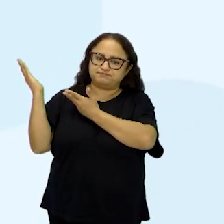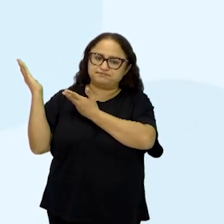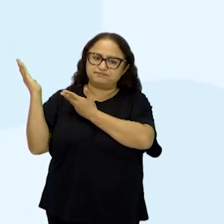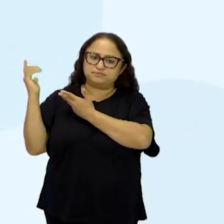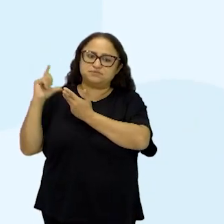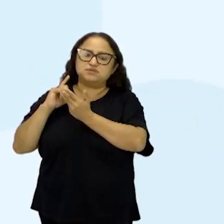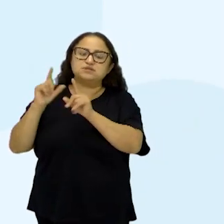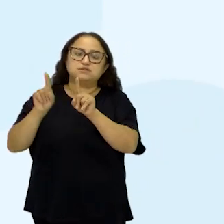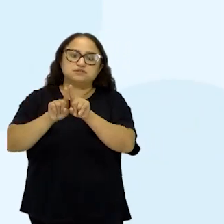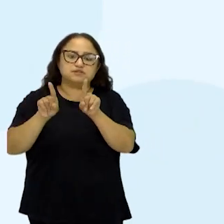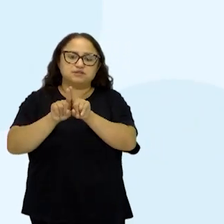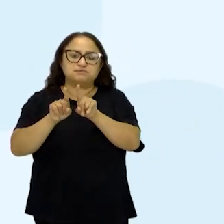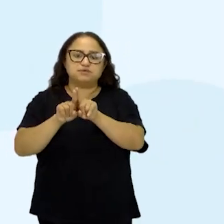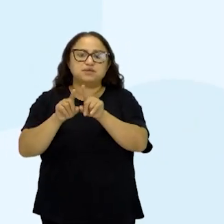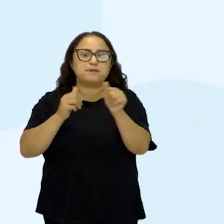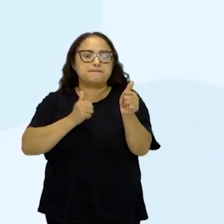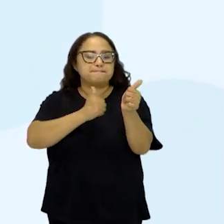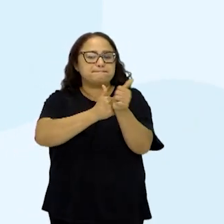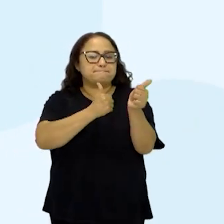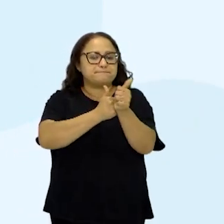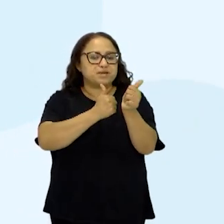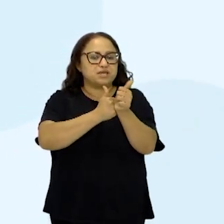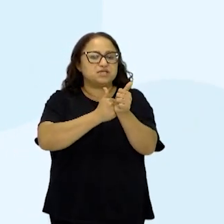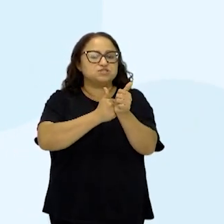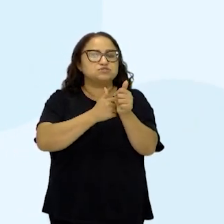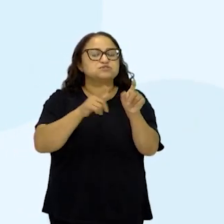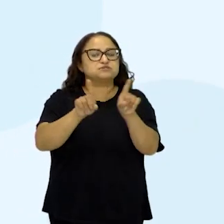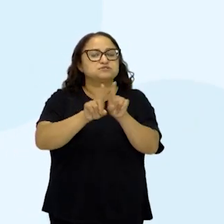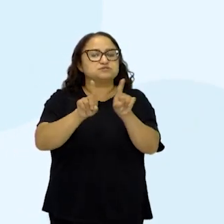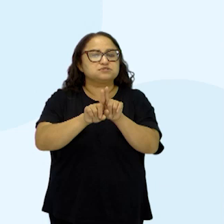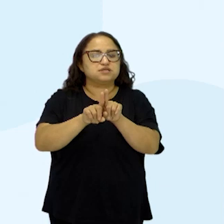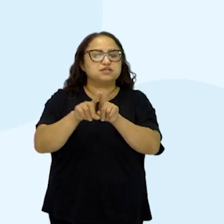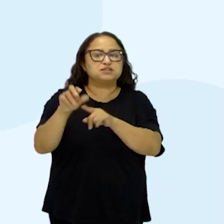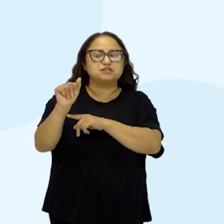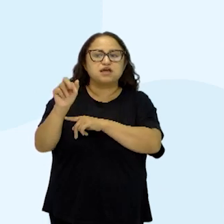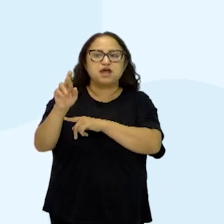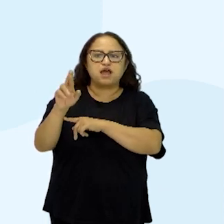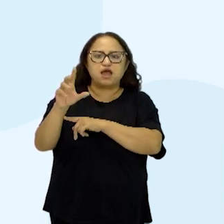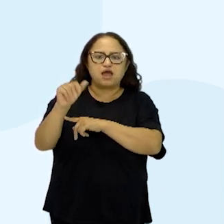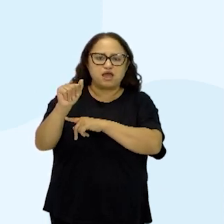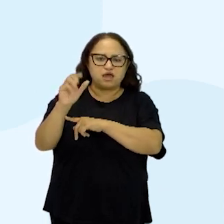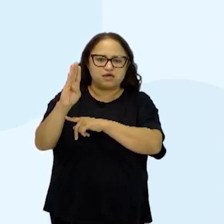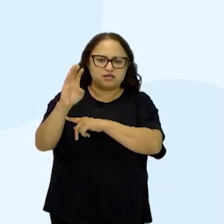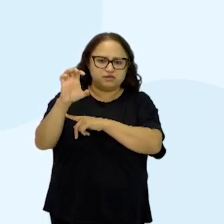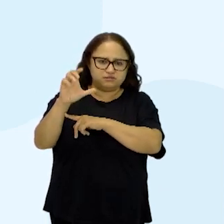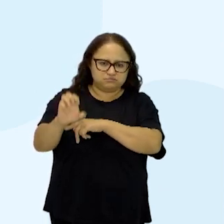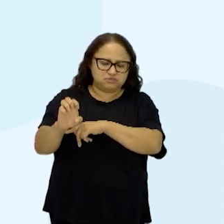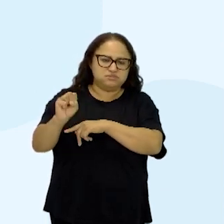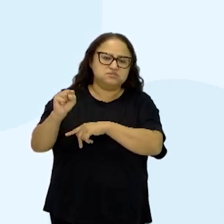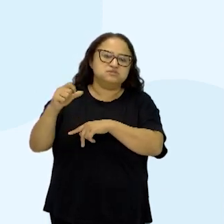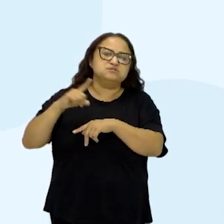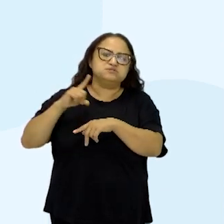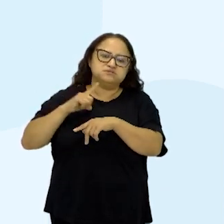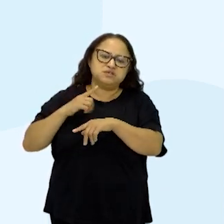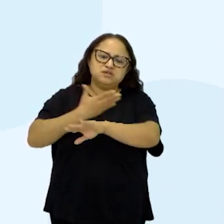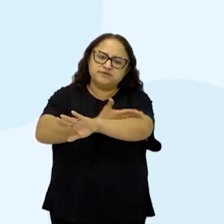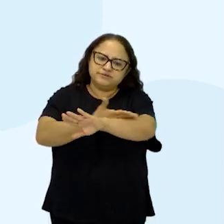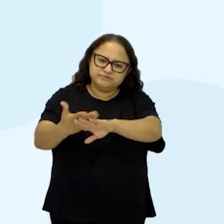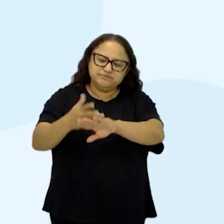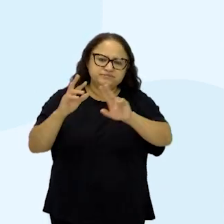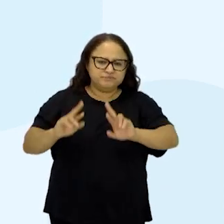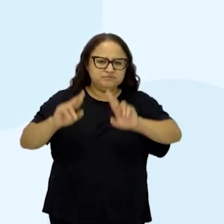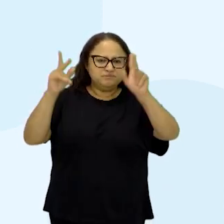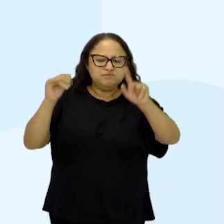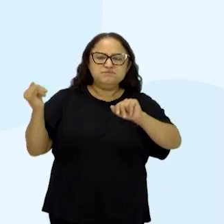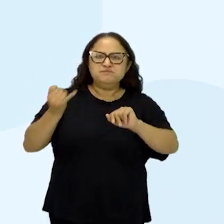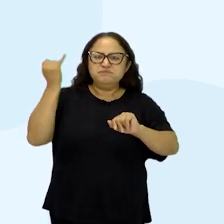construção também mais próxima dos povos árabes, é uma região oriental, que já tem costumes diferentes, então isso é muito importante para a